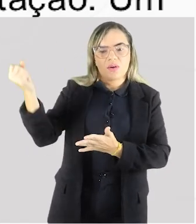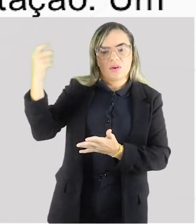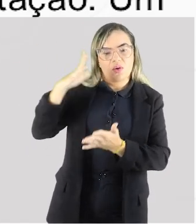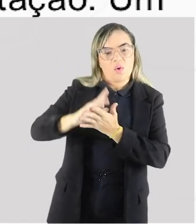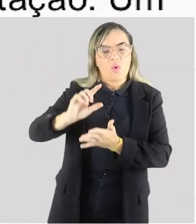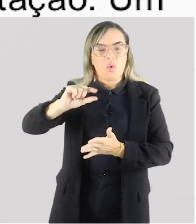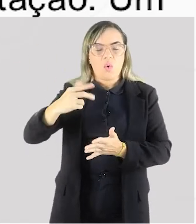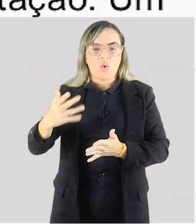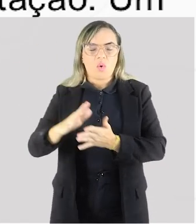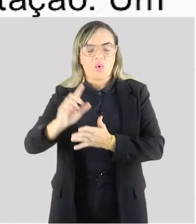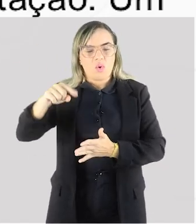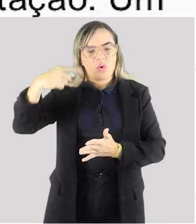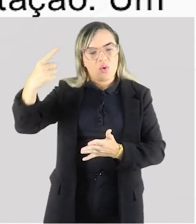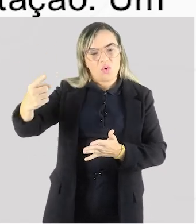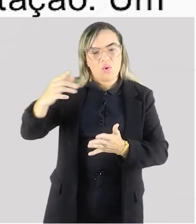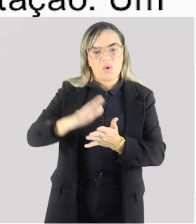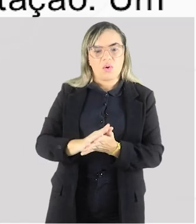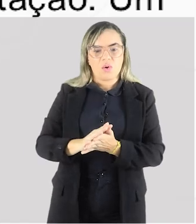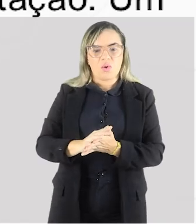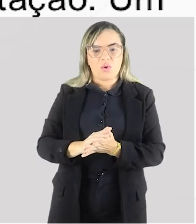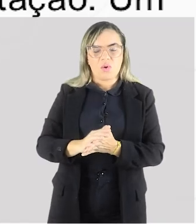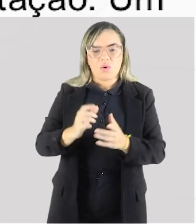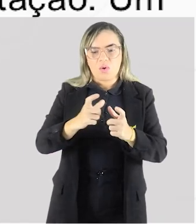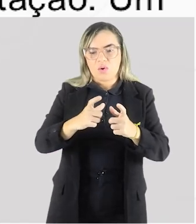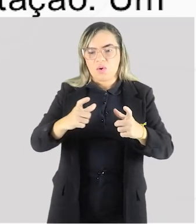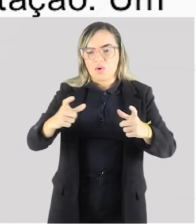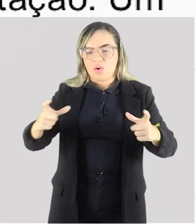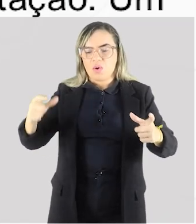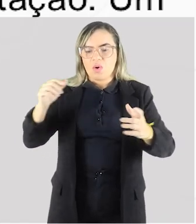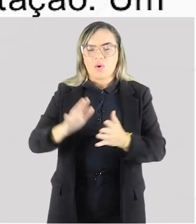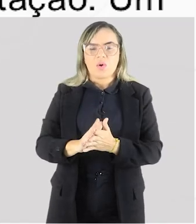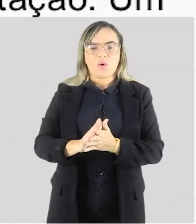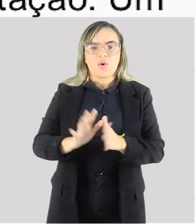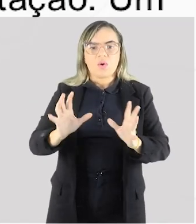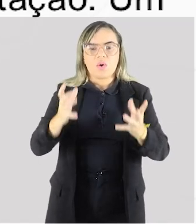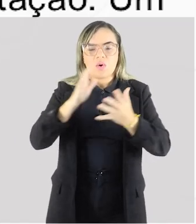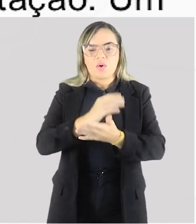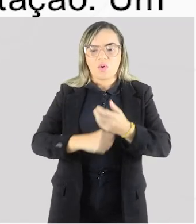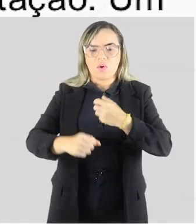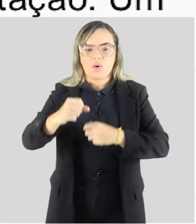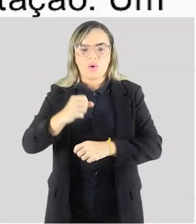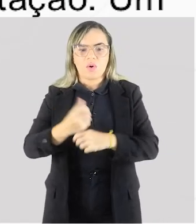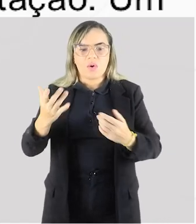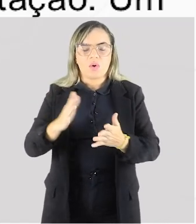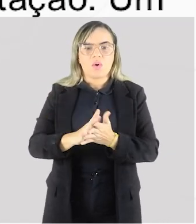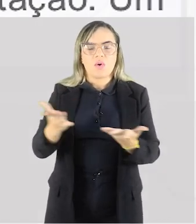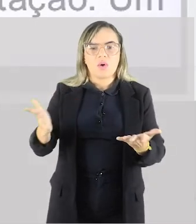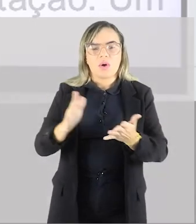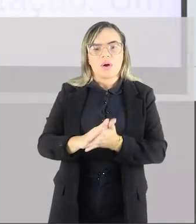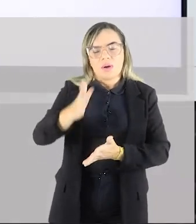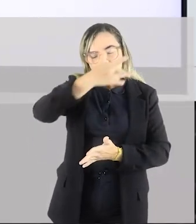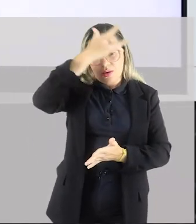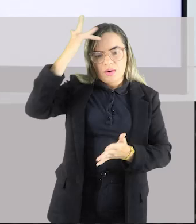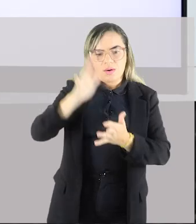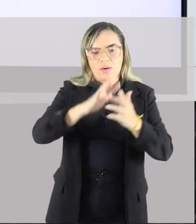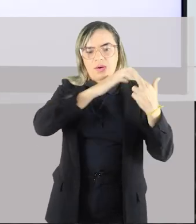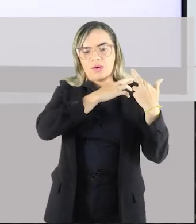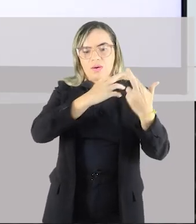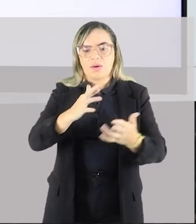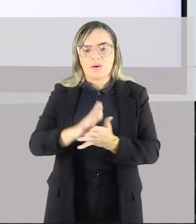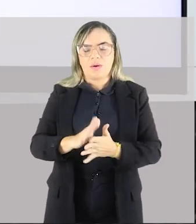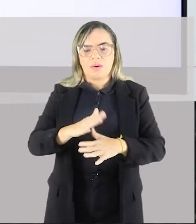mais tardiamente, com maior exposição ao longo da estação. O produtor que deseja obter um vinho mais